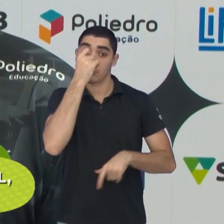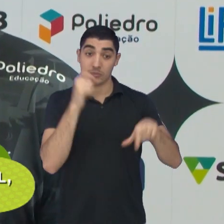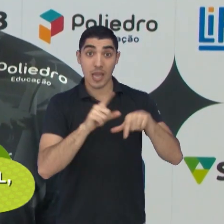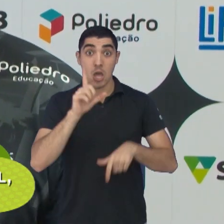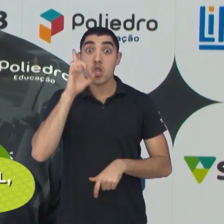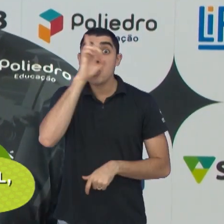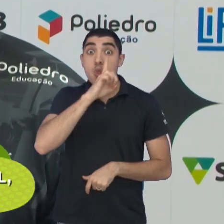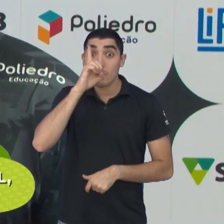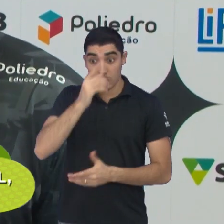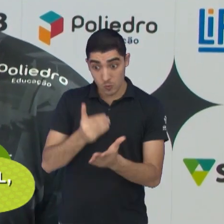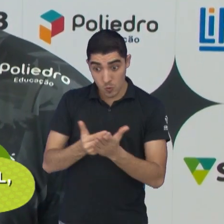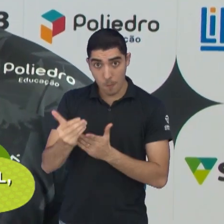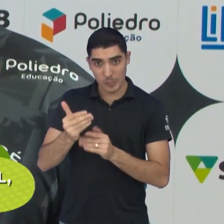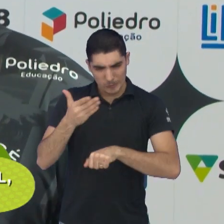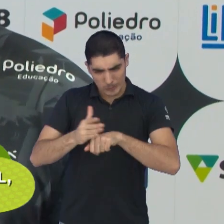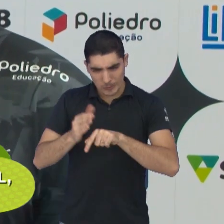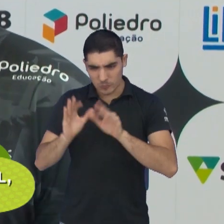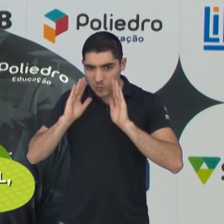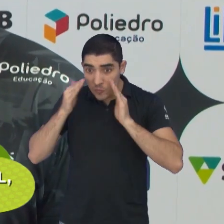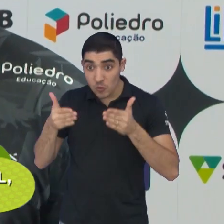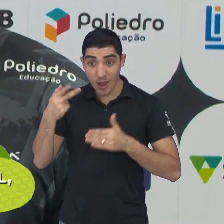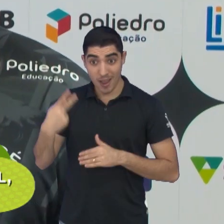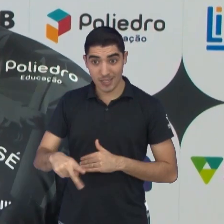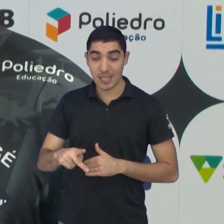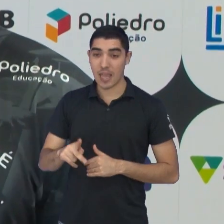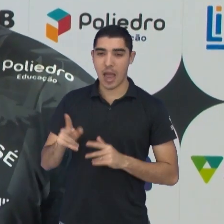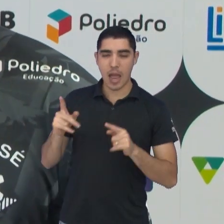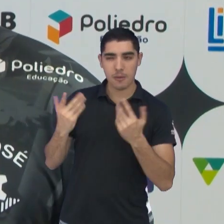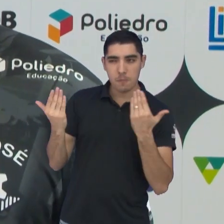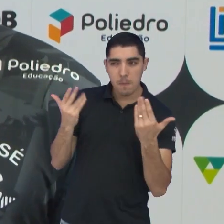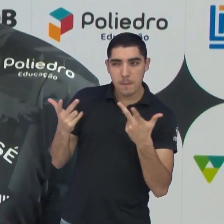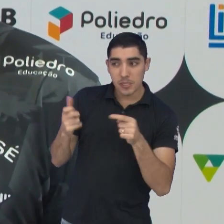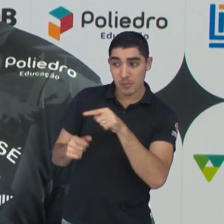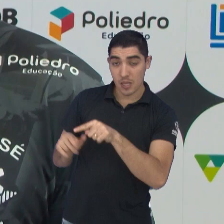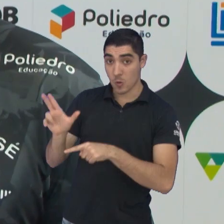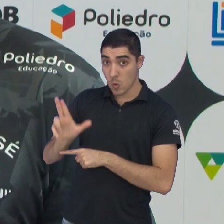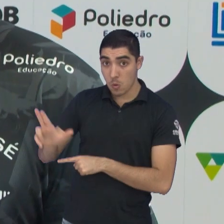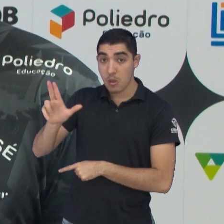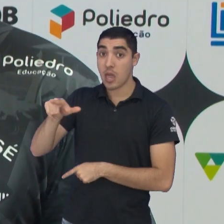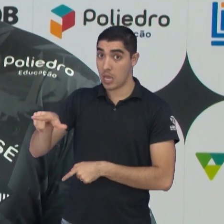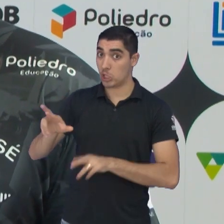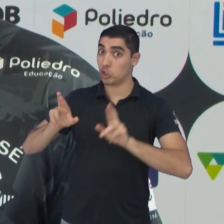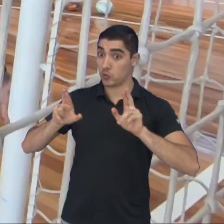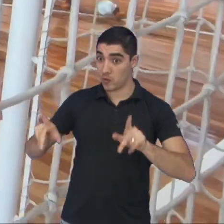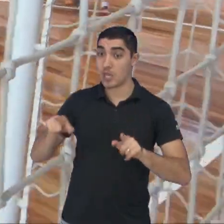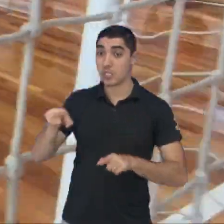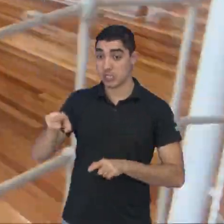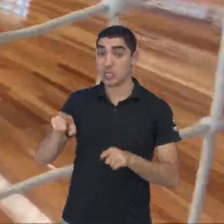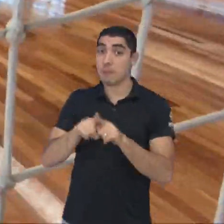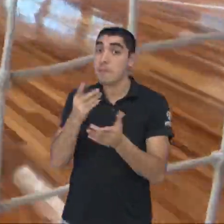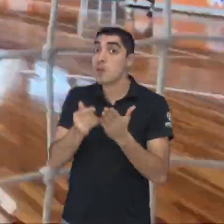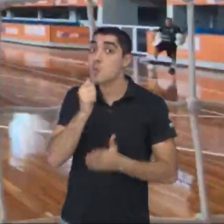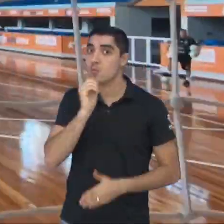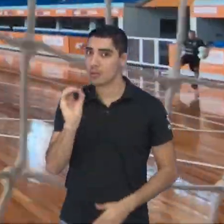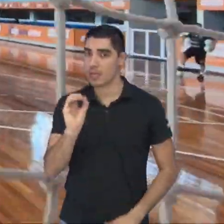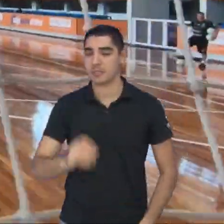vai treinar aqui, a gente começa a pensar nas características do Praia, que é um jogo diferente, é um time que está invicto e a gente sabe que é um jogo difícil.